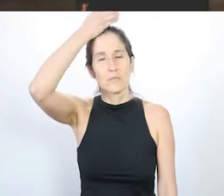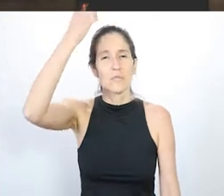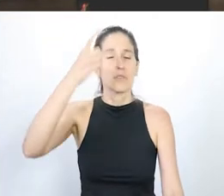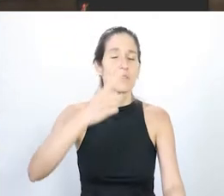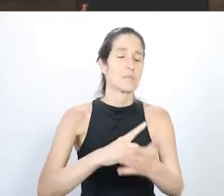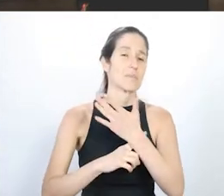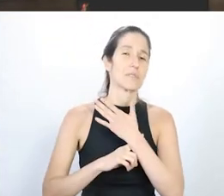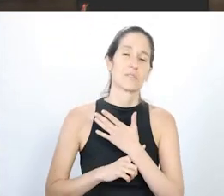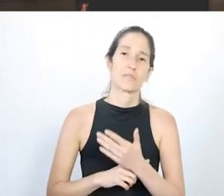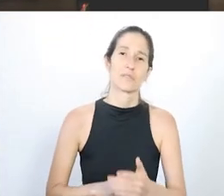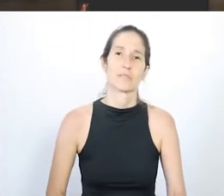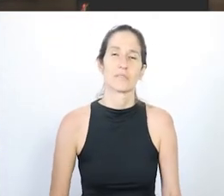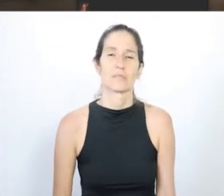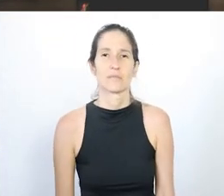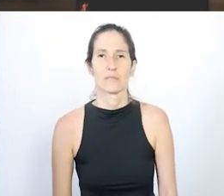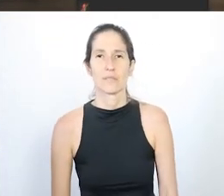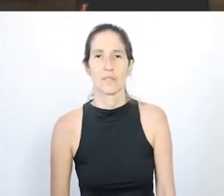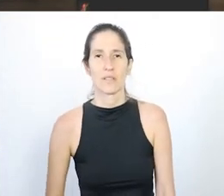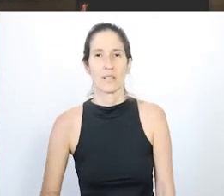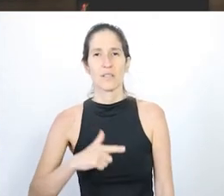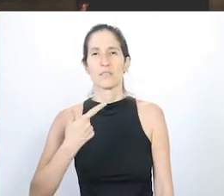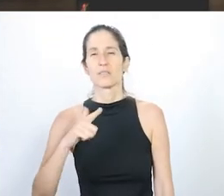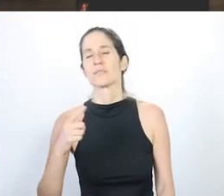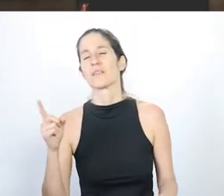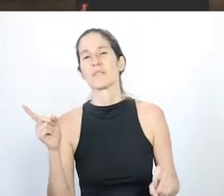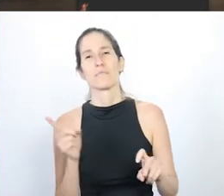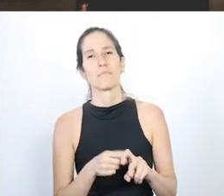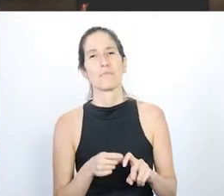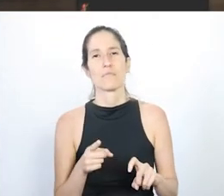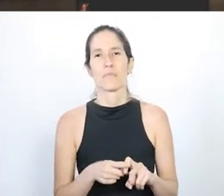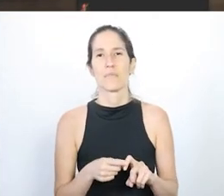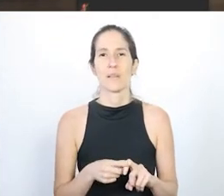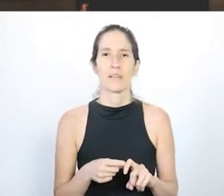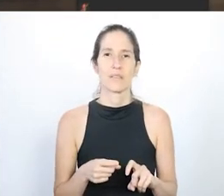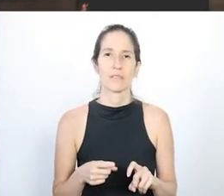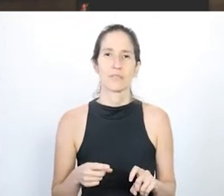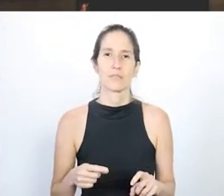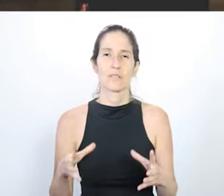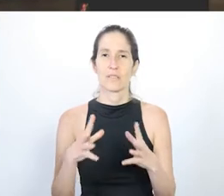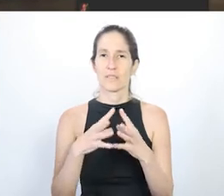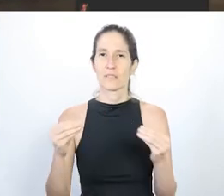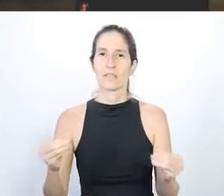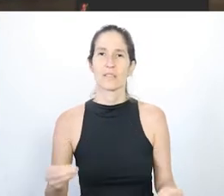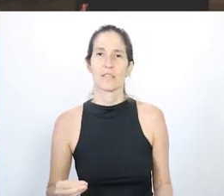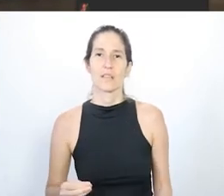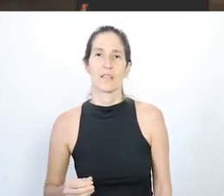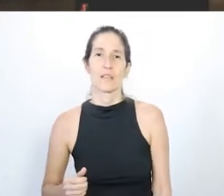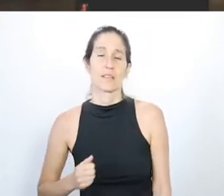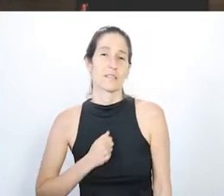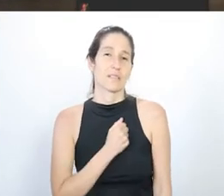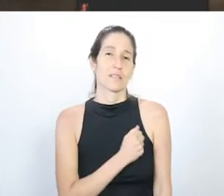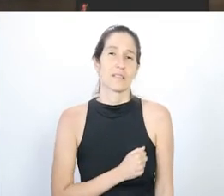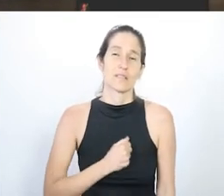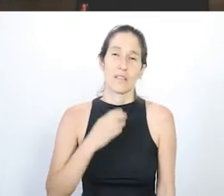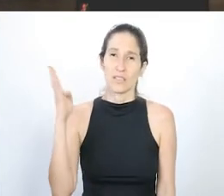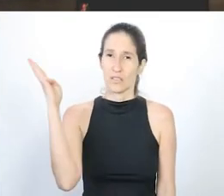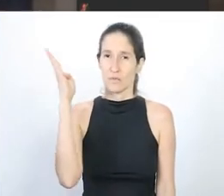Não tem doutor para curar, pois a saudade é ingrata. A saudade, quando não mata, faz o poeta